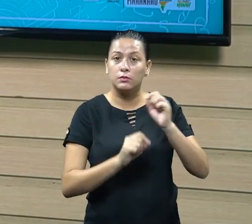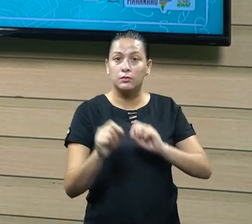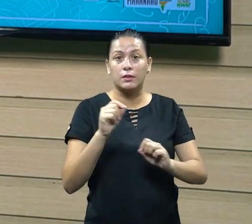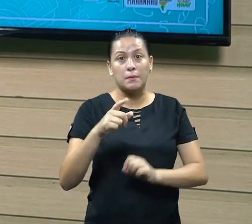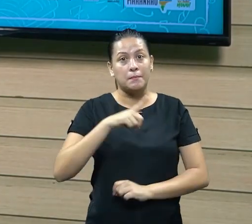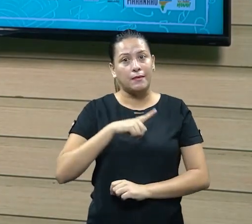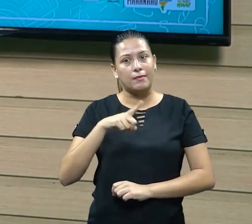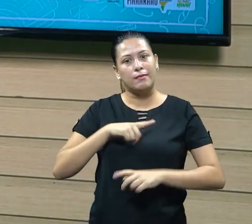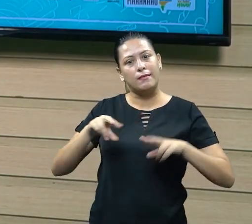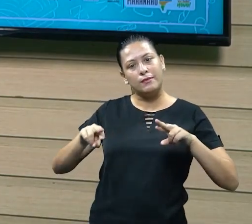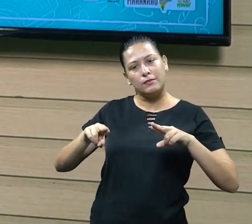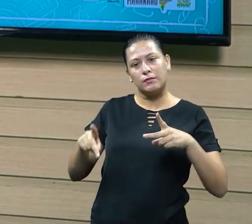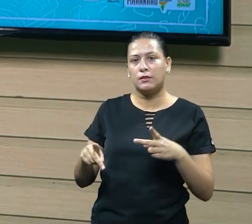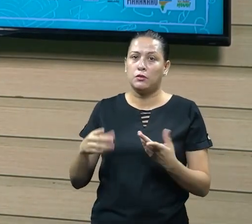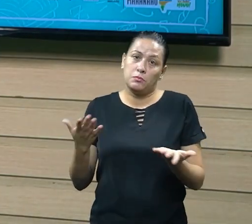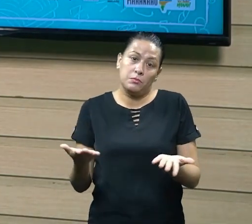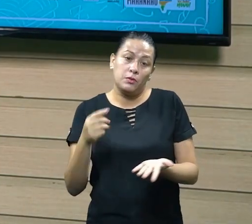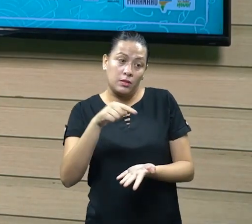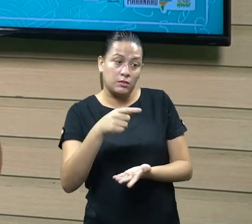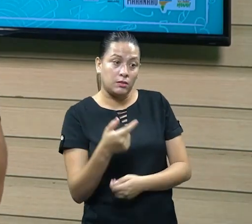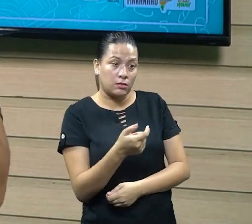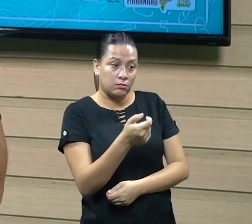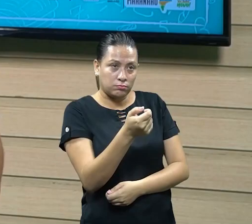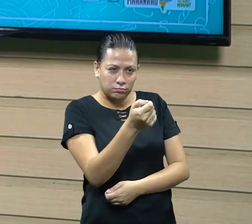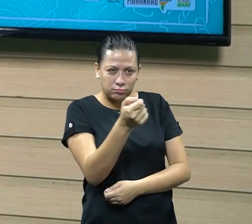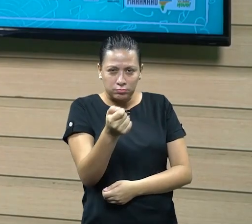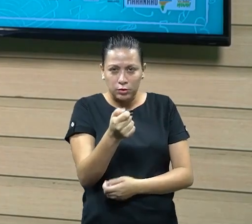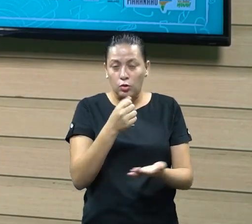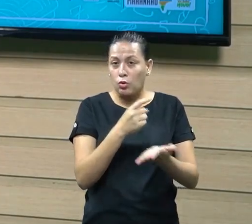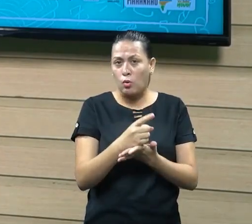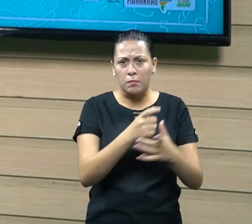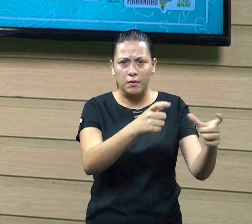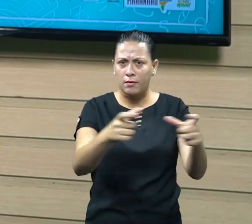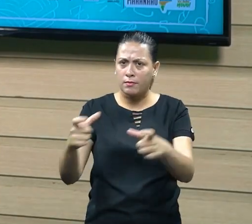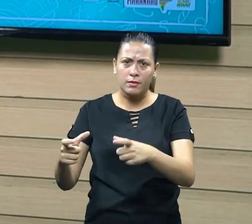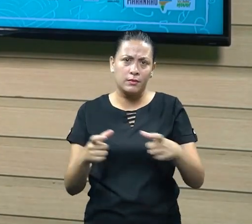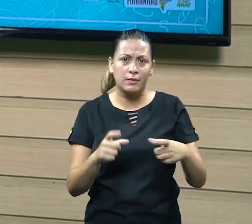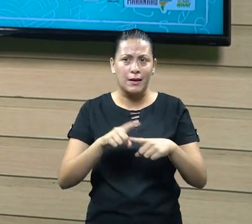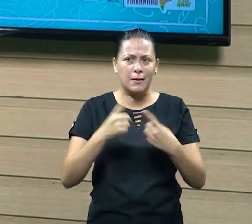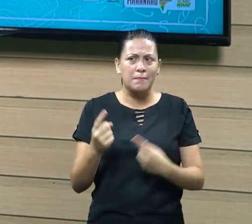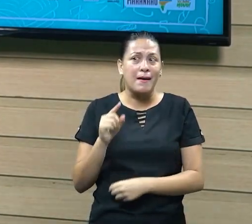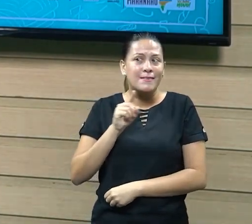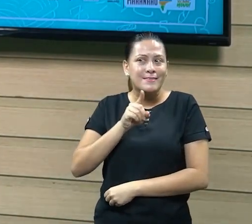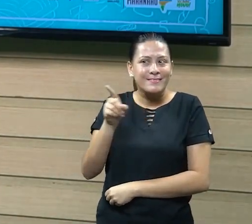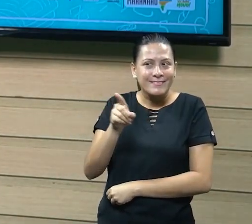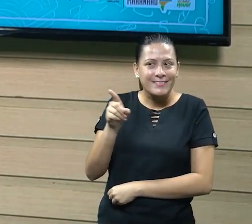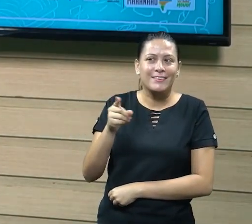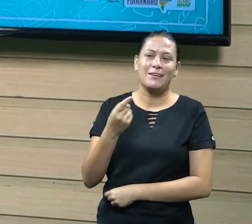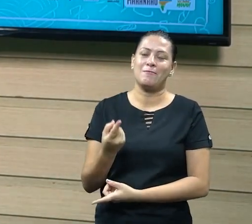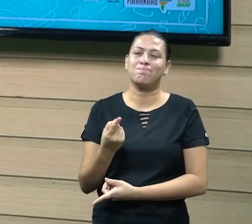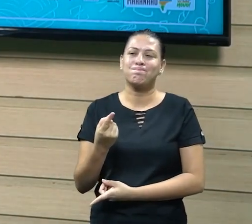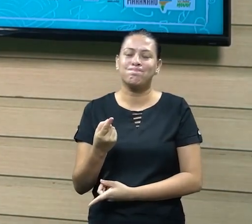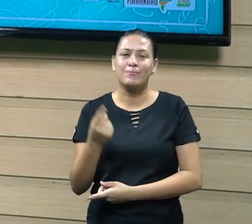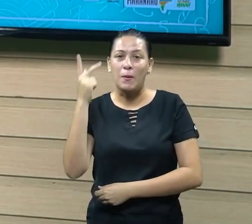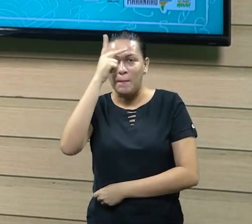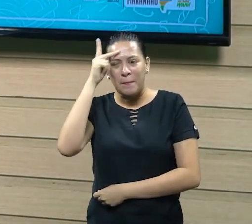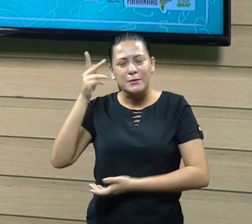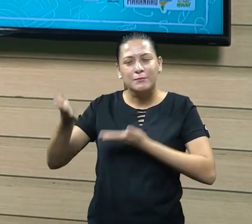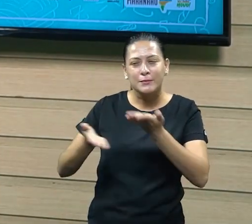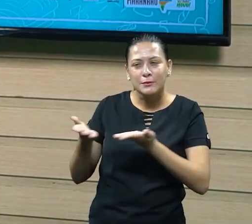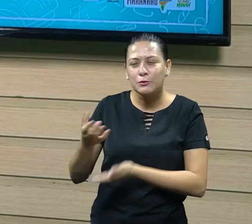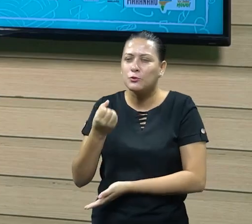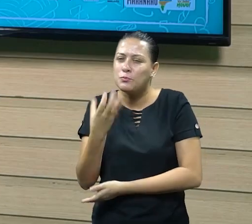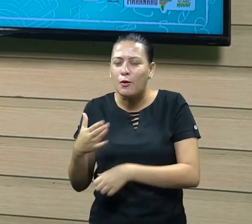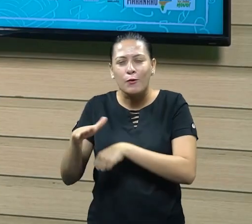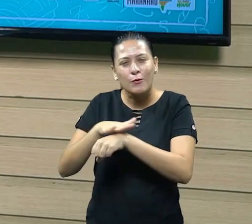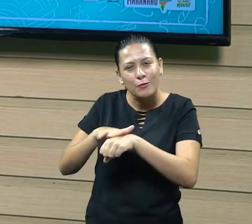posso comprar esse marcador em vários lugares, mas tem aquele lugar que o cara me atende bem, é gentil comigo, é agradável,